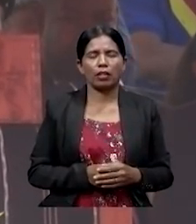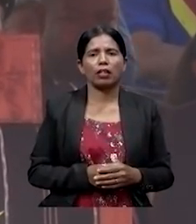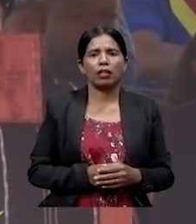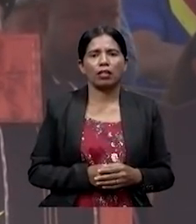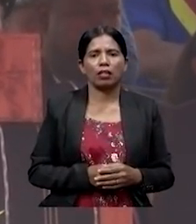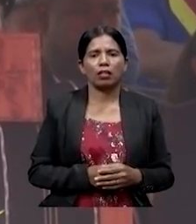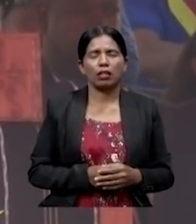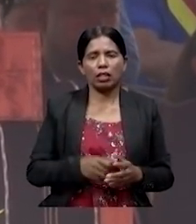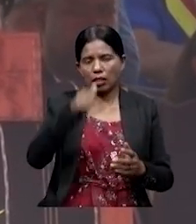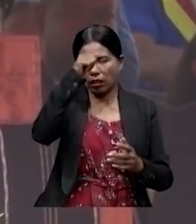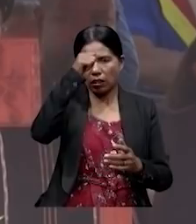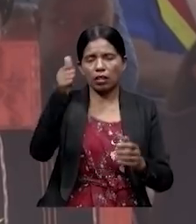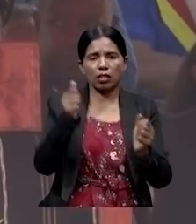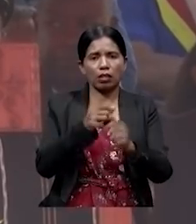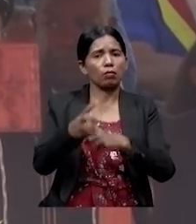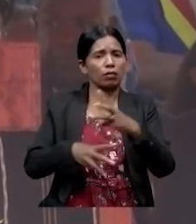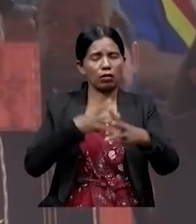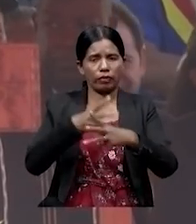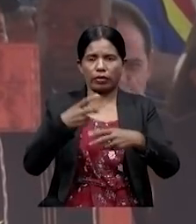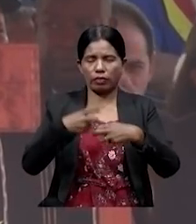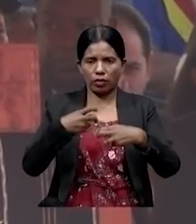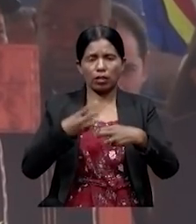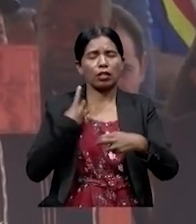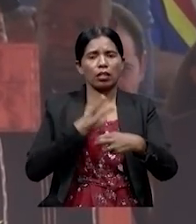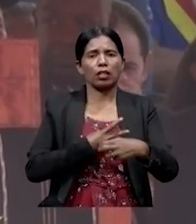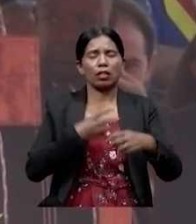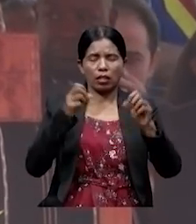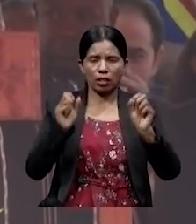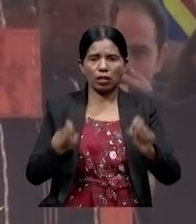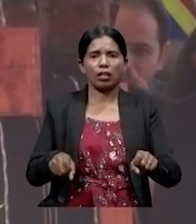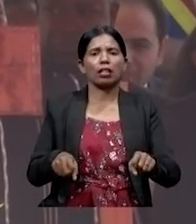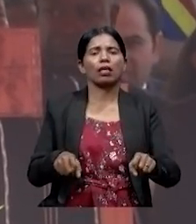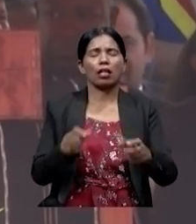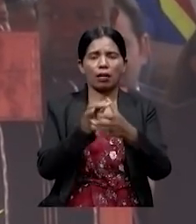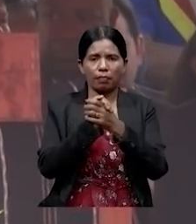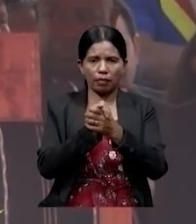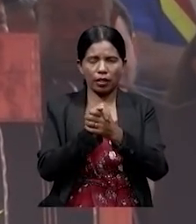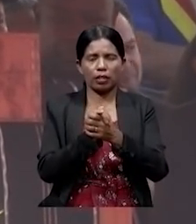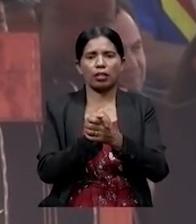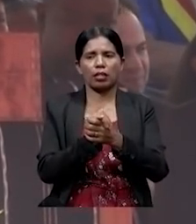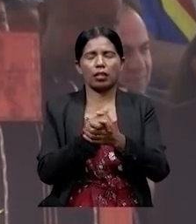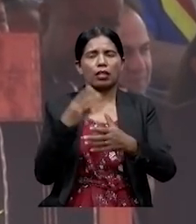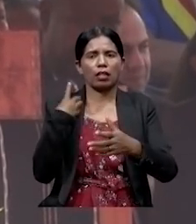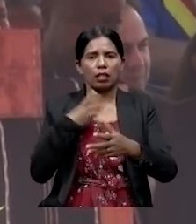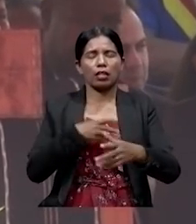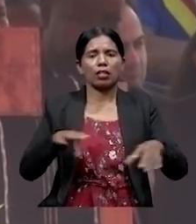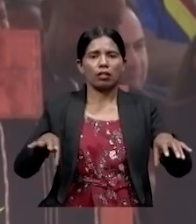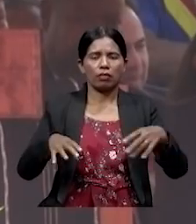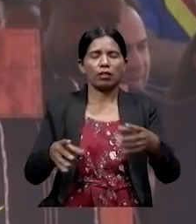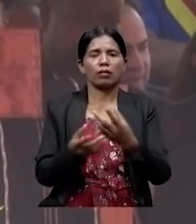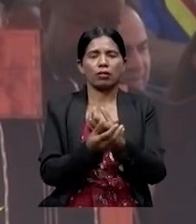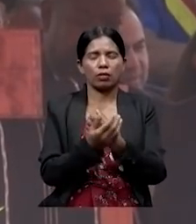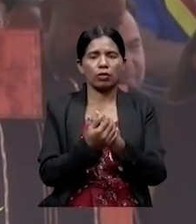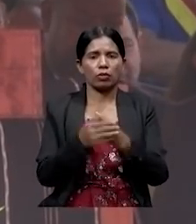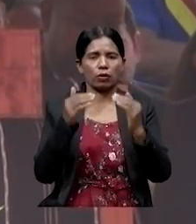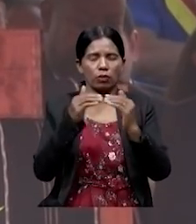bem complicado para terras. E tem que realmente lutar e tem a relação diplomática. Presidente